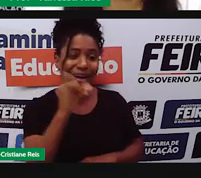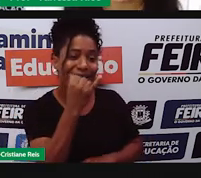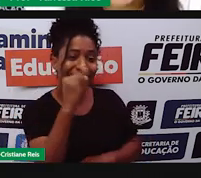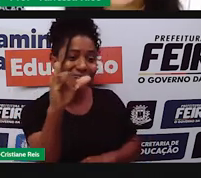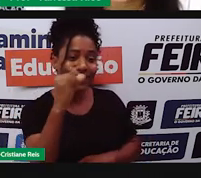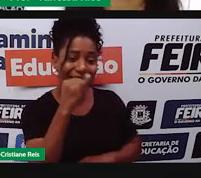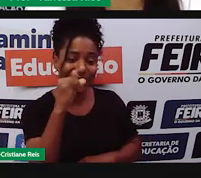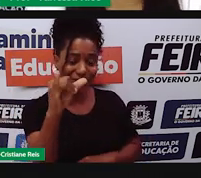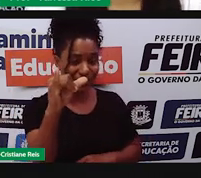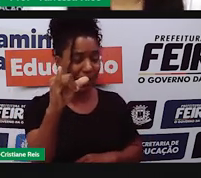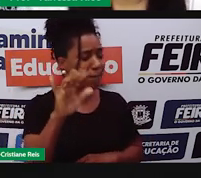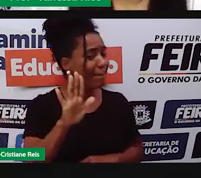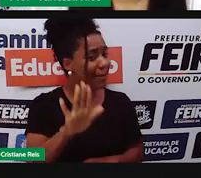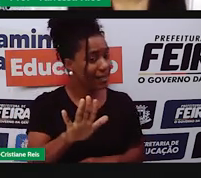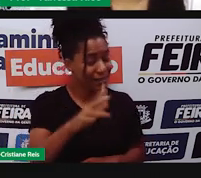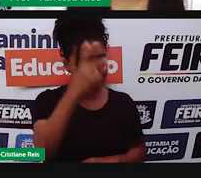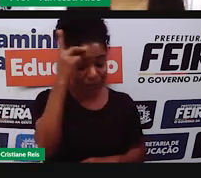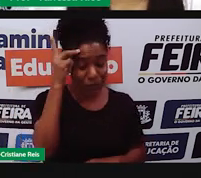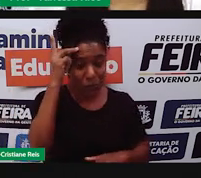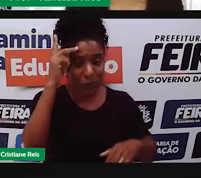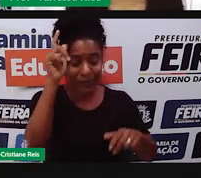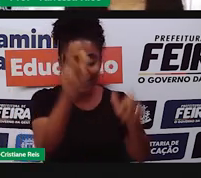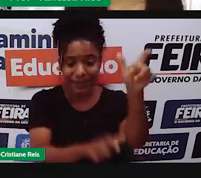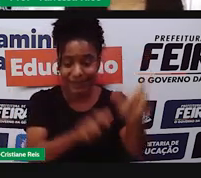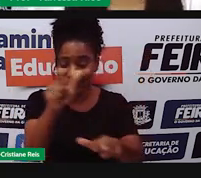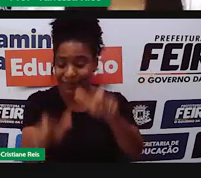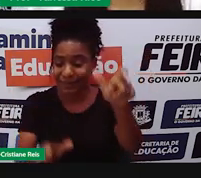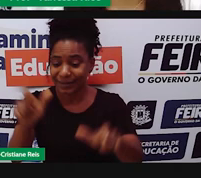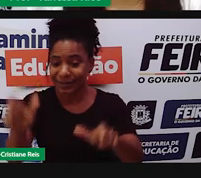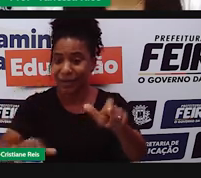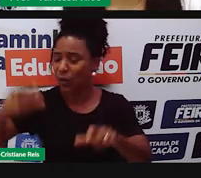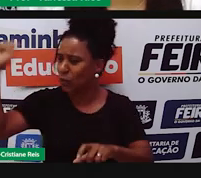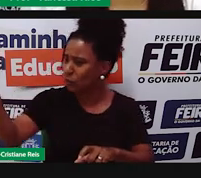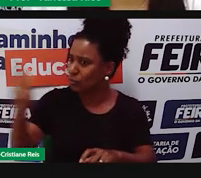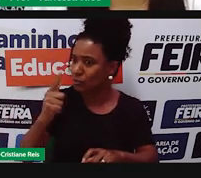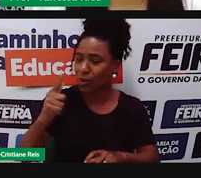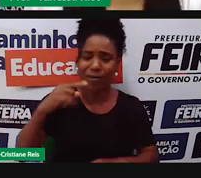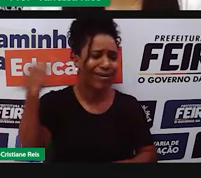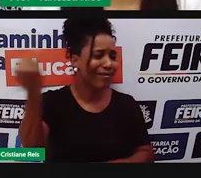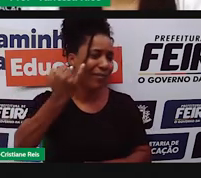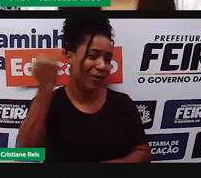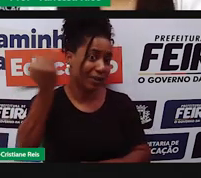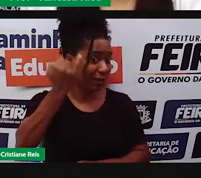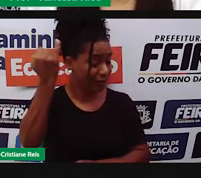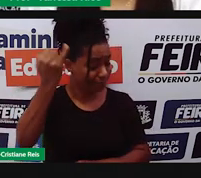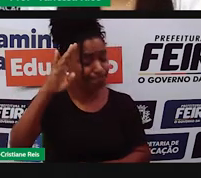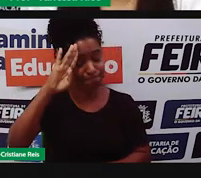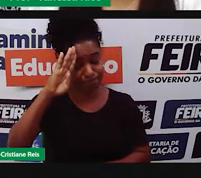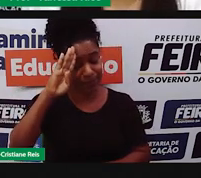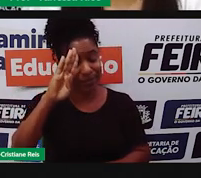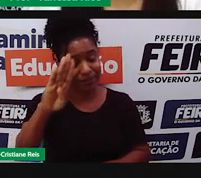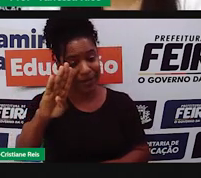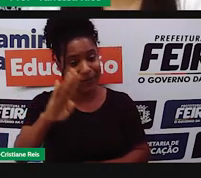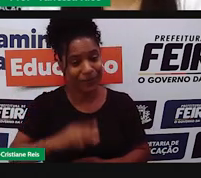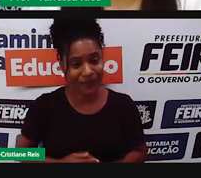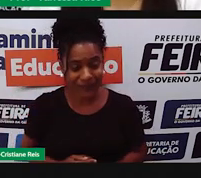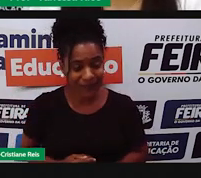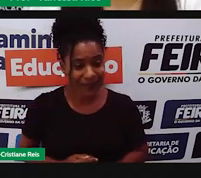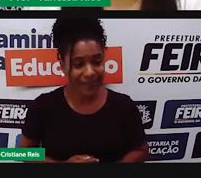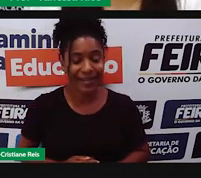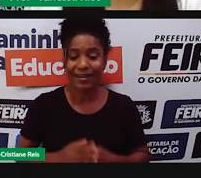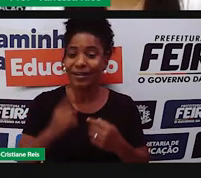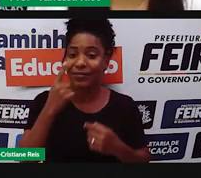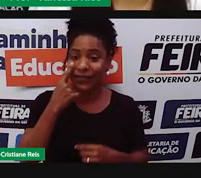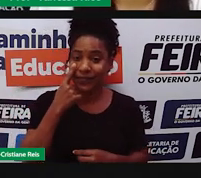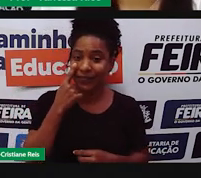pessoas diretamente, né? E de que forma essa importância ela acontece? A gente já observou que nós